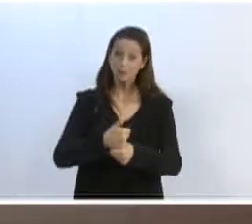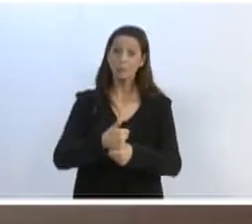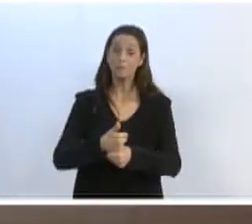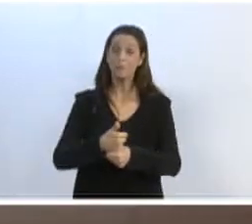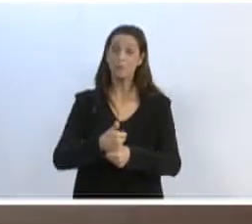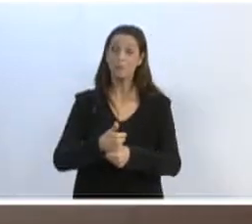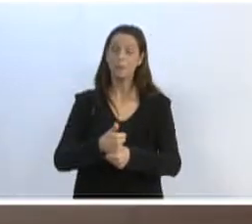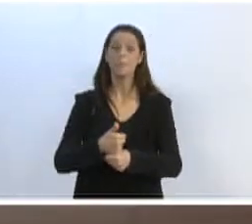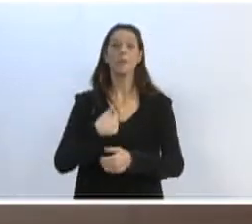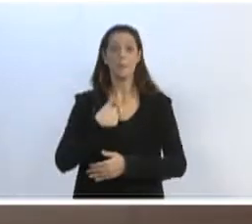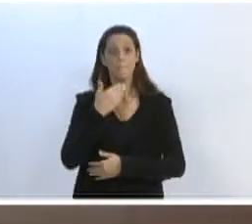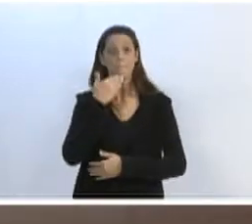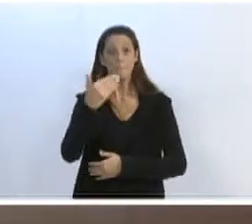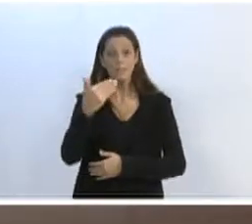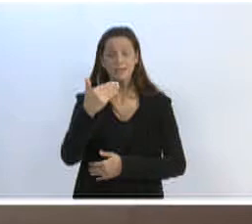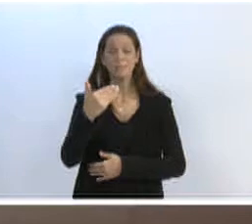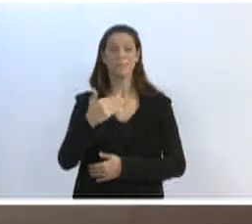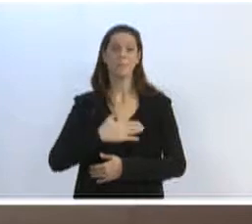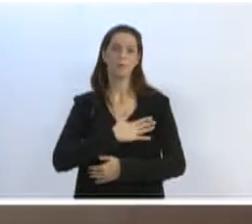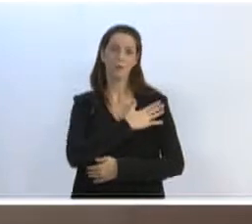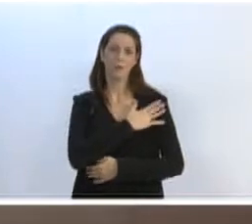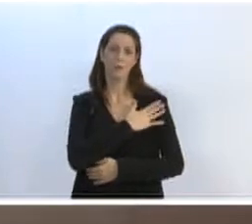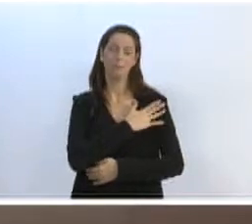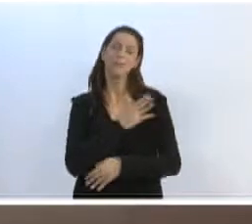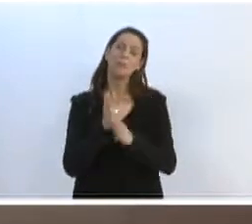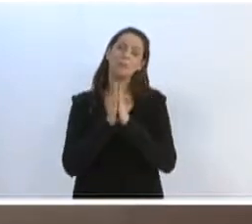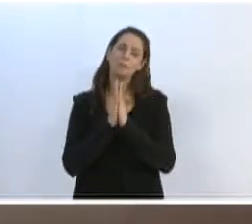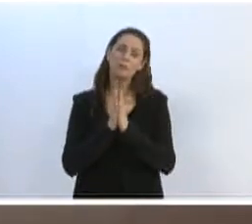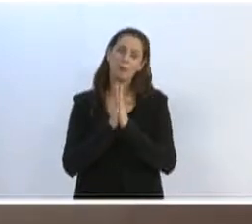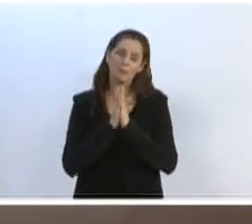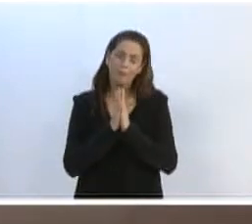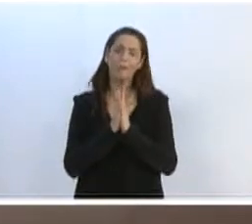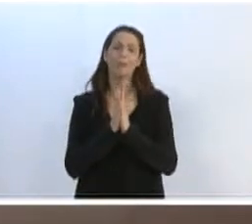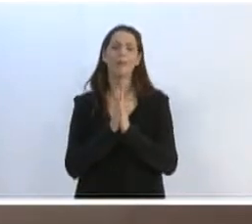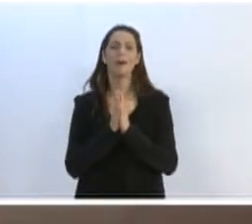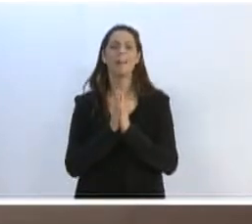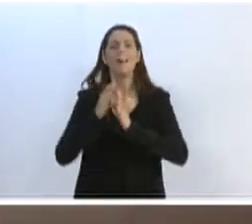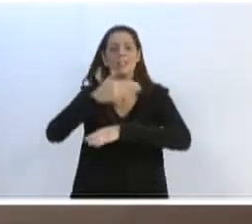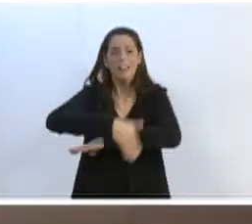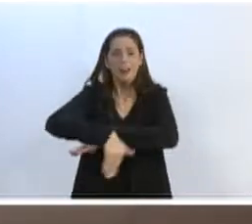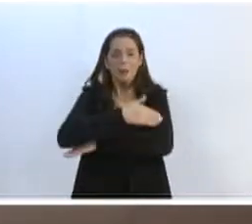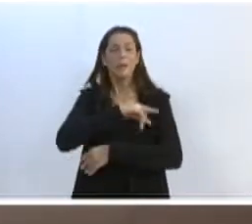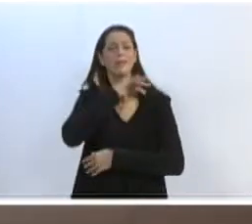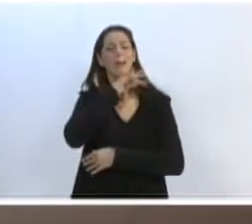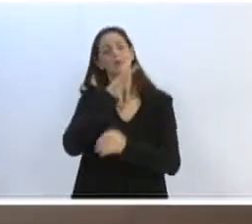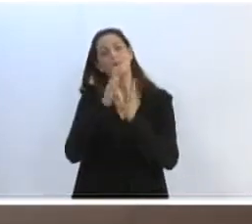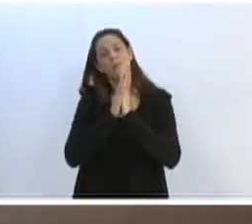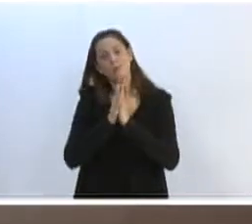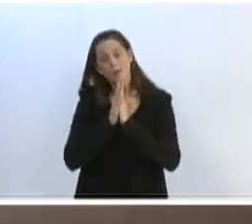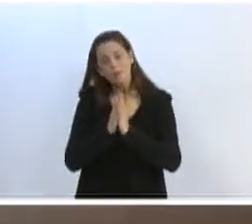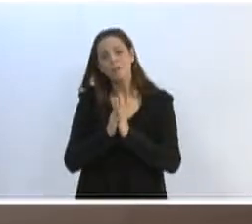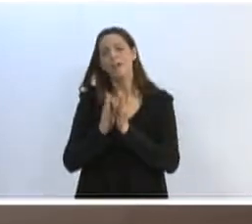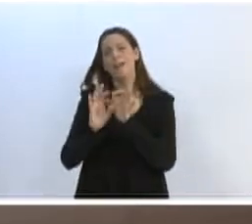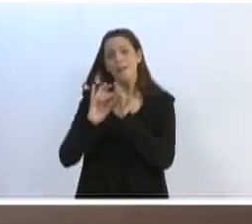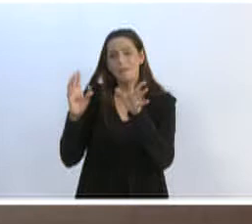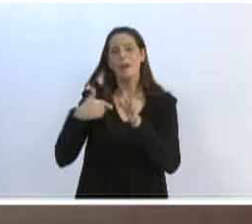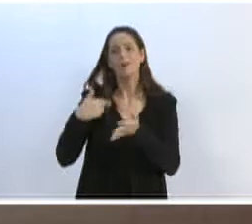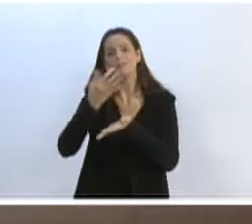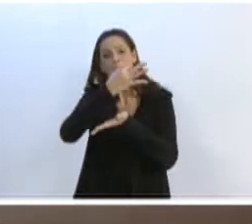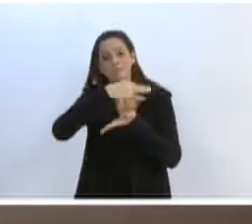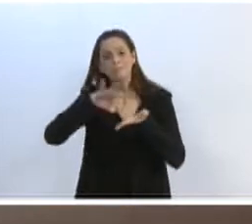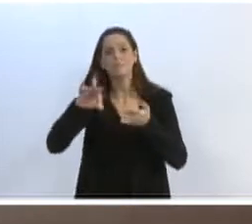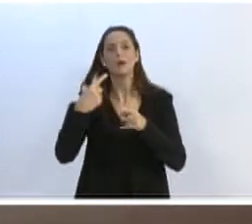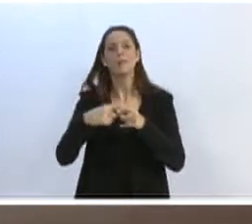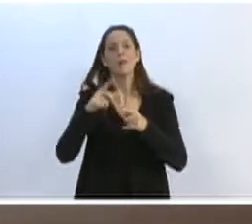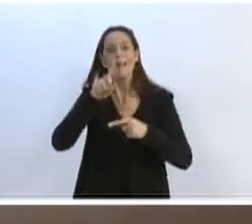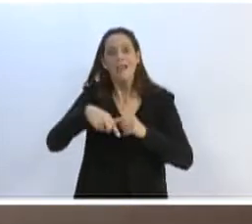eu solicitei a ele que essa rua que ele desce agilidade no processo para que eu pudesse fazer a assinatura da ordem de serviço por ser a